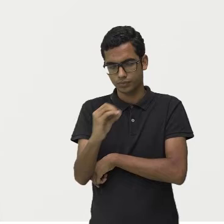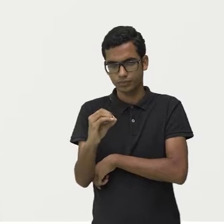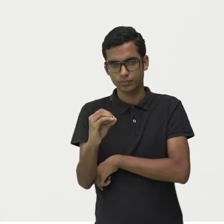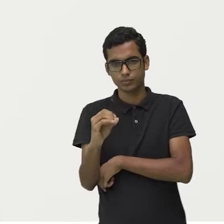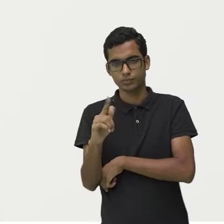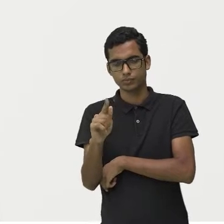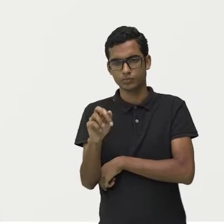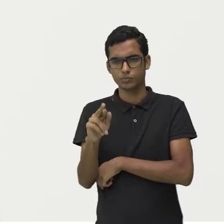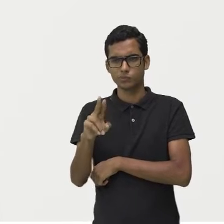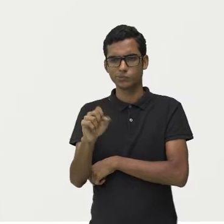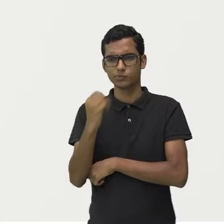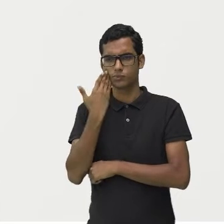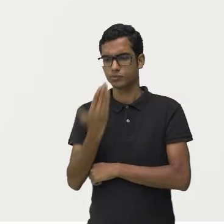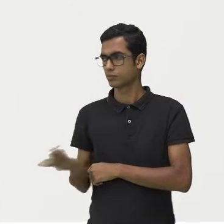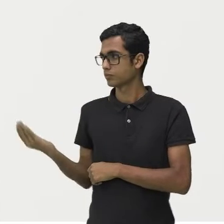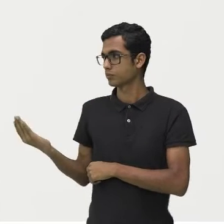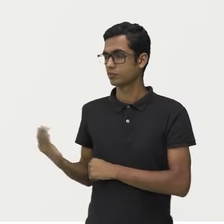aqui, ó.